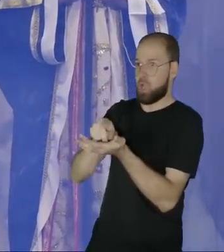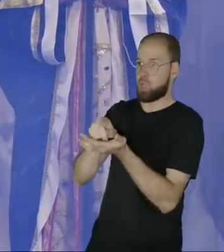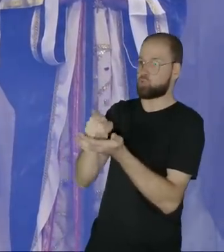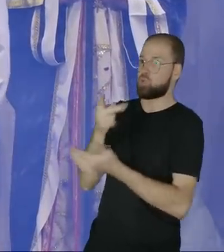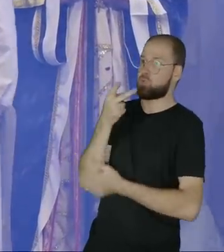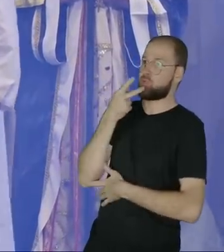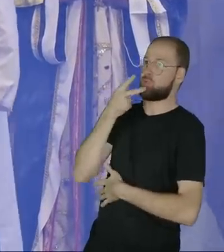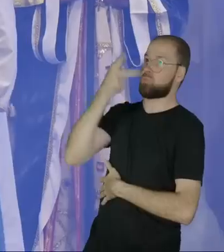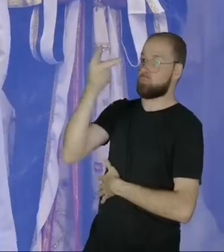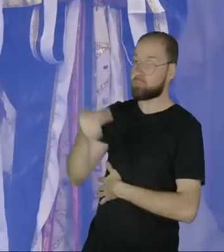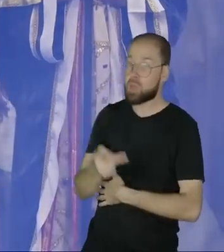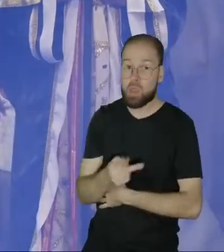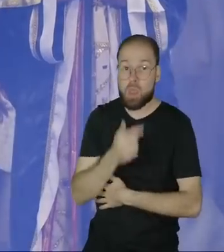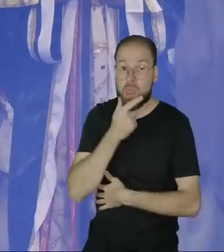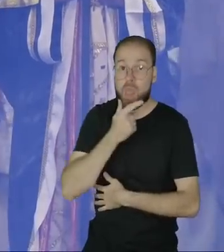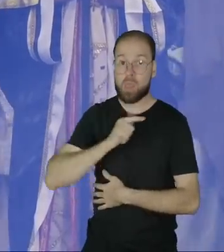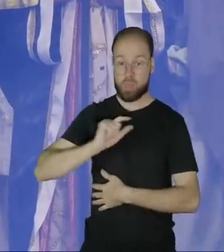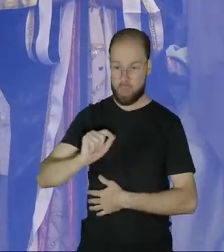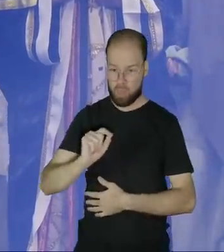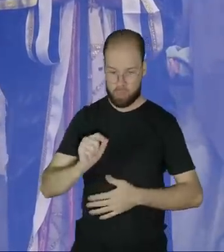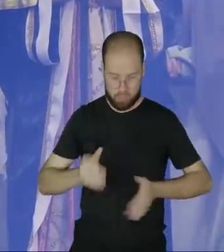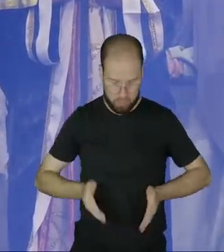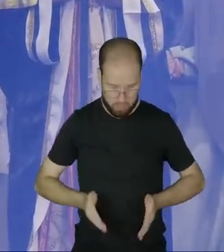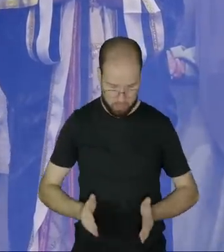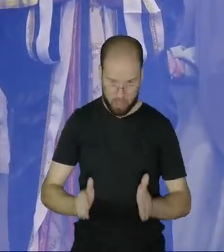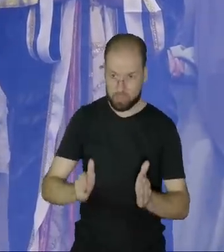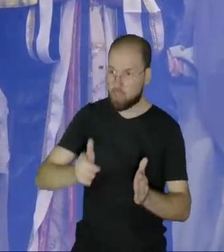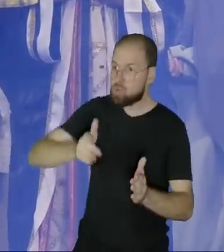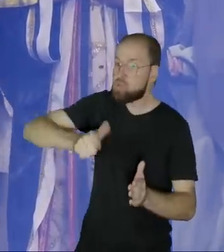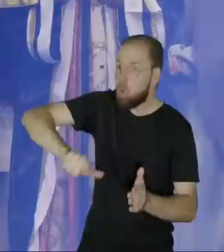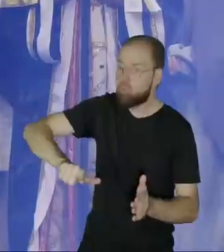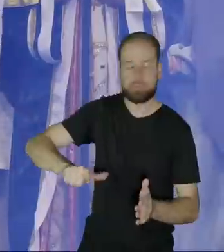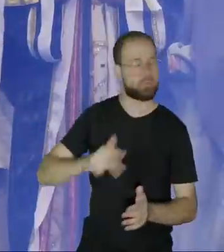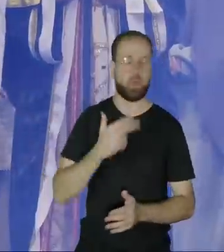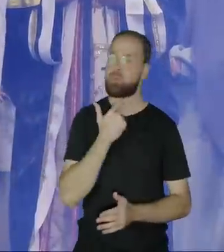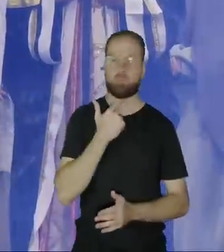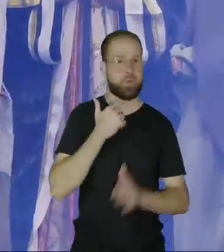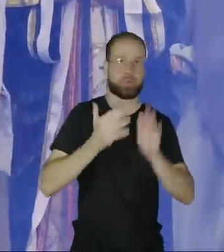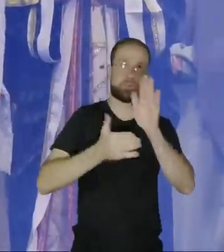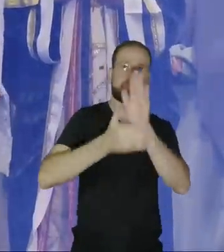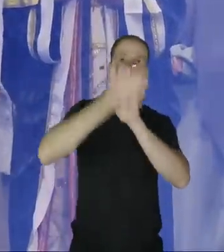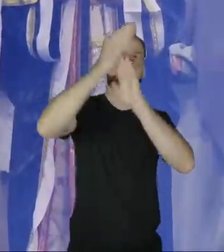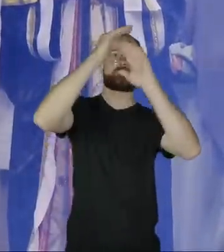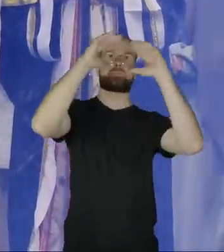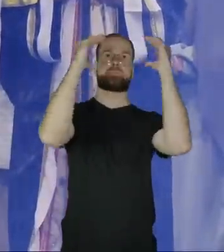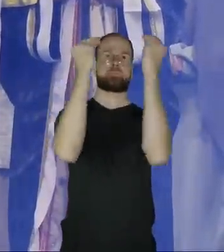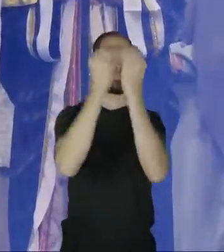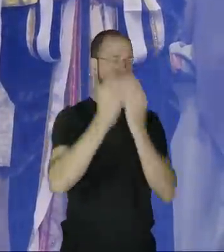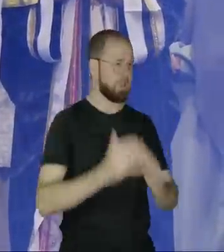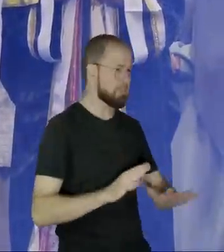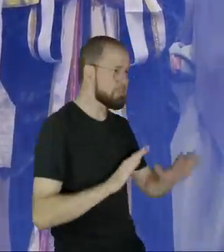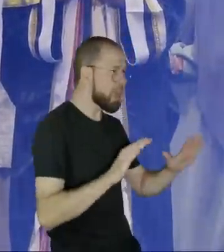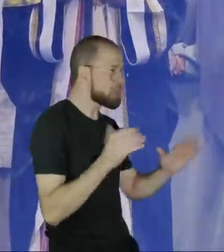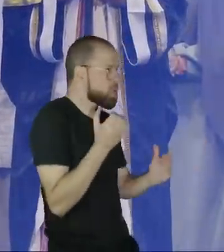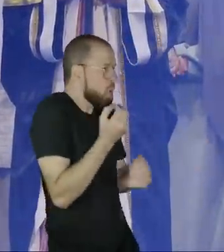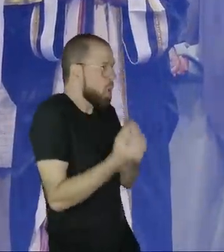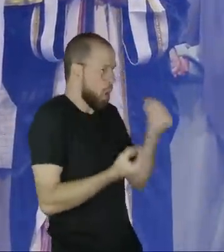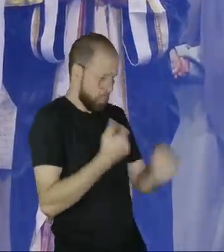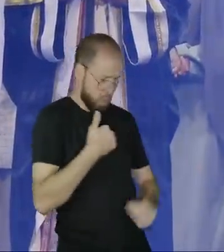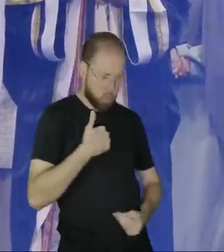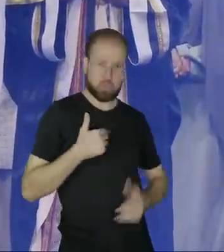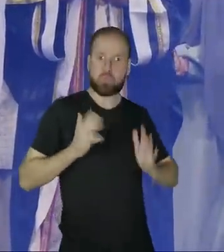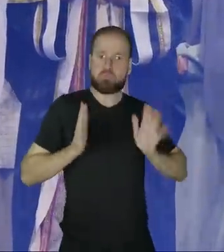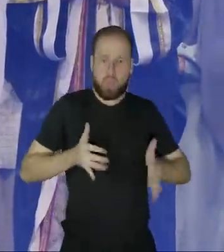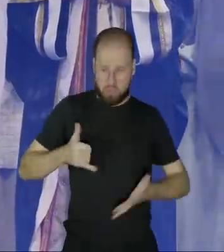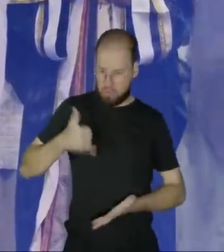que aquele que não nascer de novo não pode ver o reino de Deus. Como pode um homem velho nascer